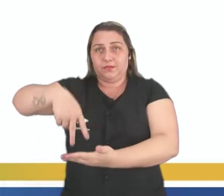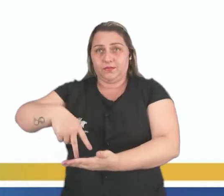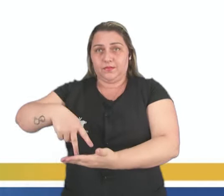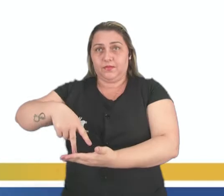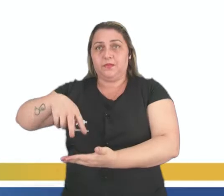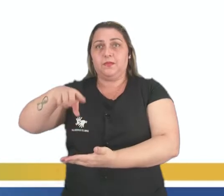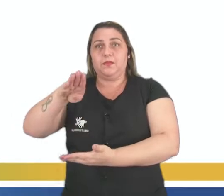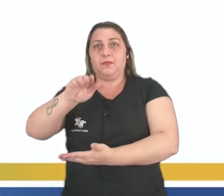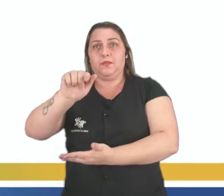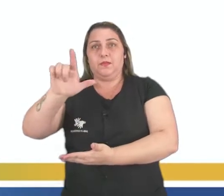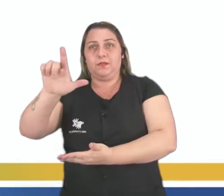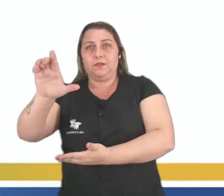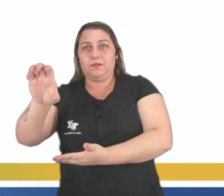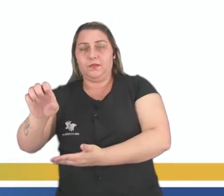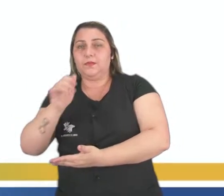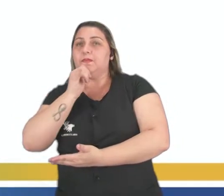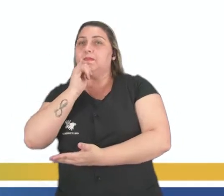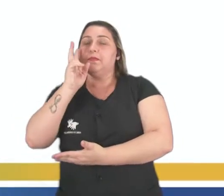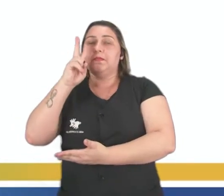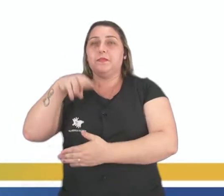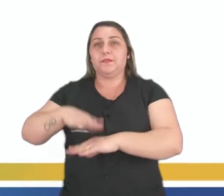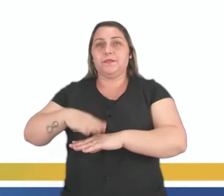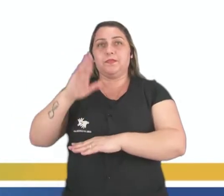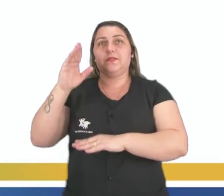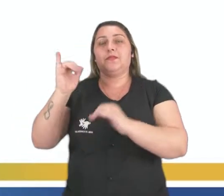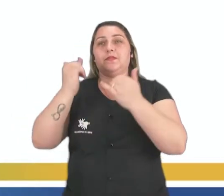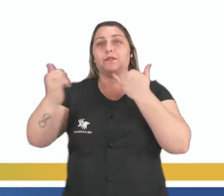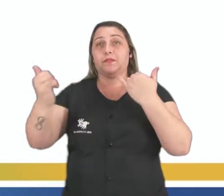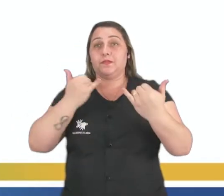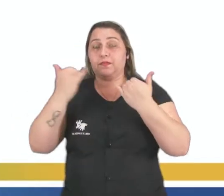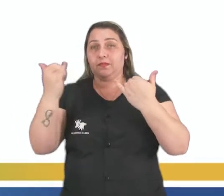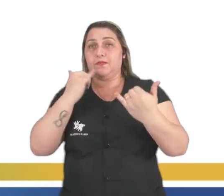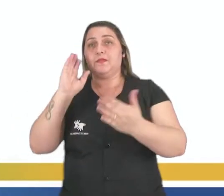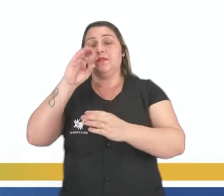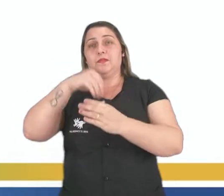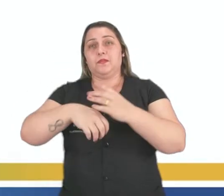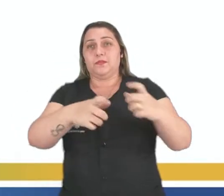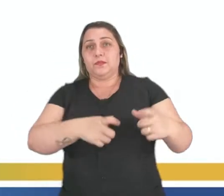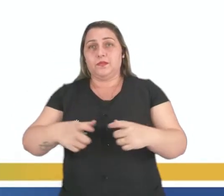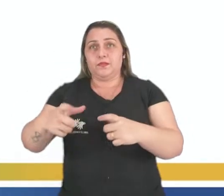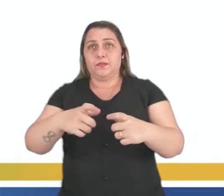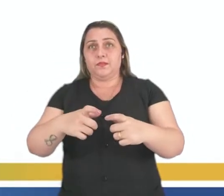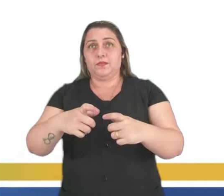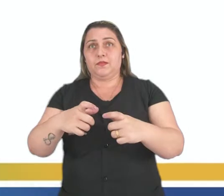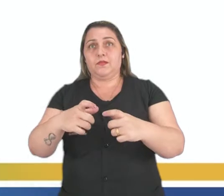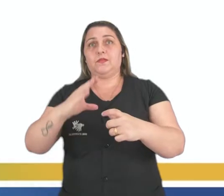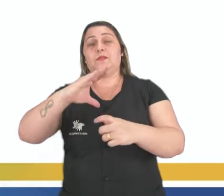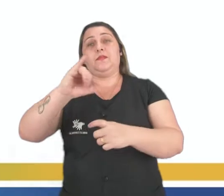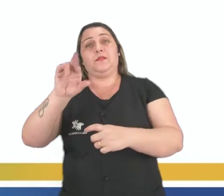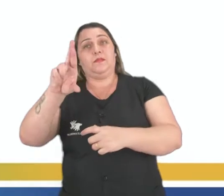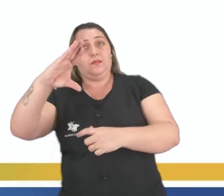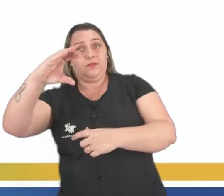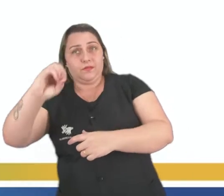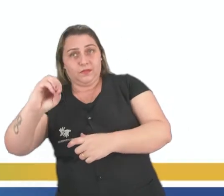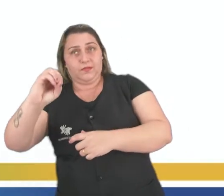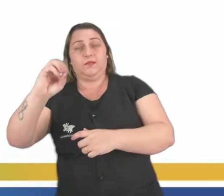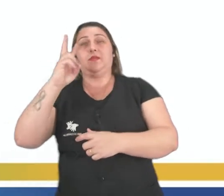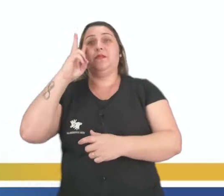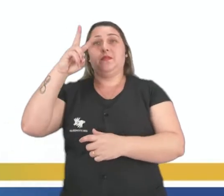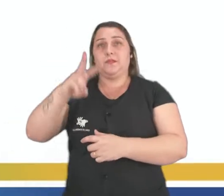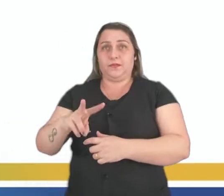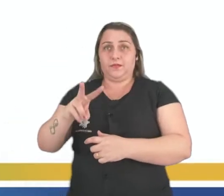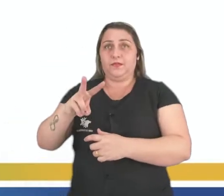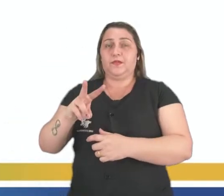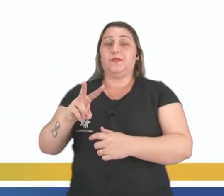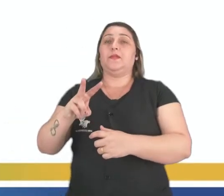por exemplo, mas é mais visto e divulgado dentro dos ambientes circenses. Então, como a gente pode ver, o